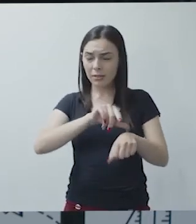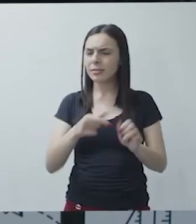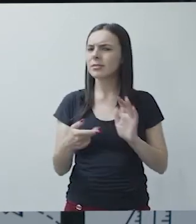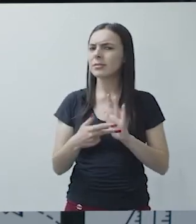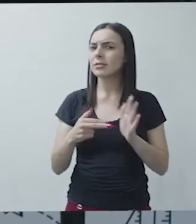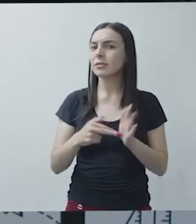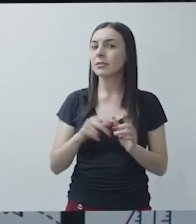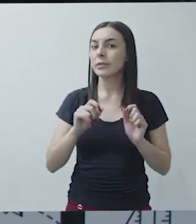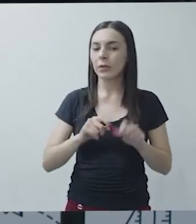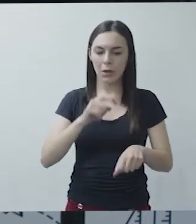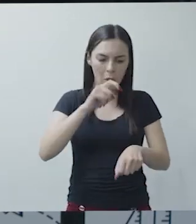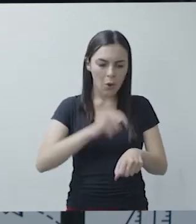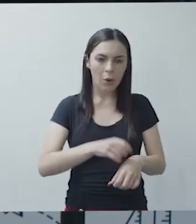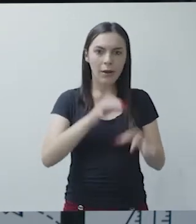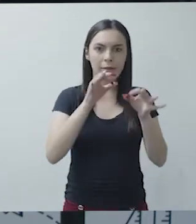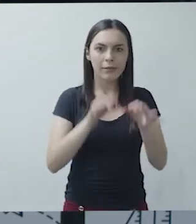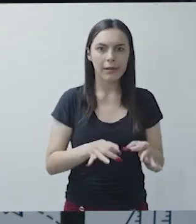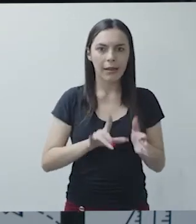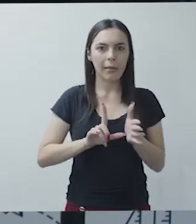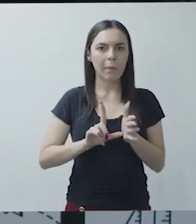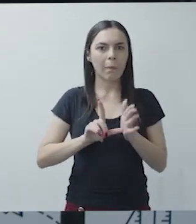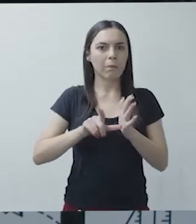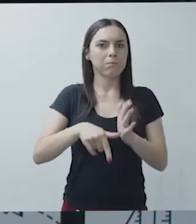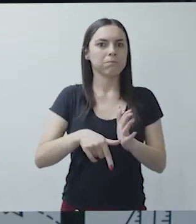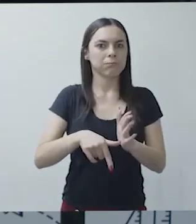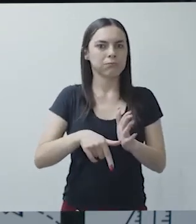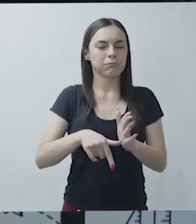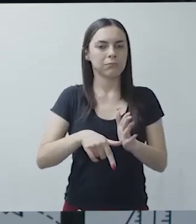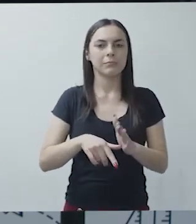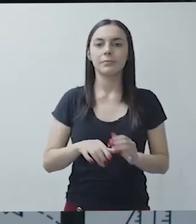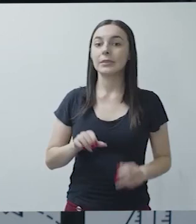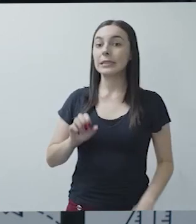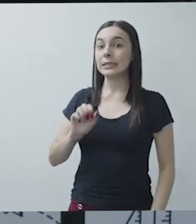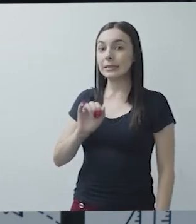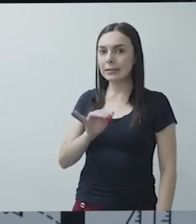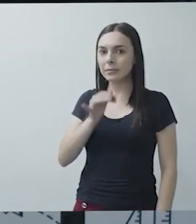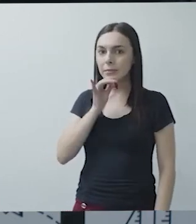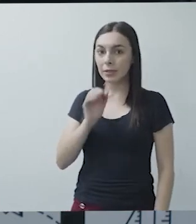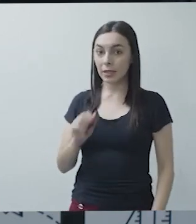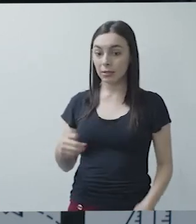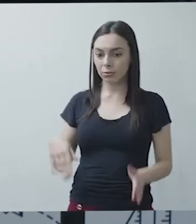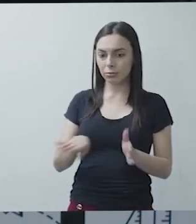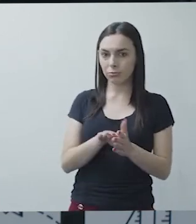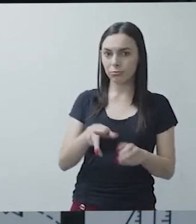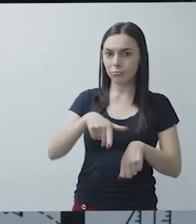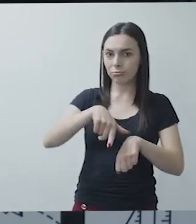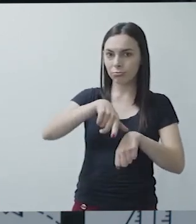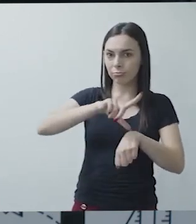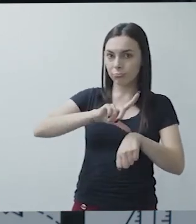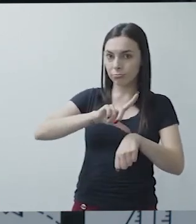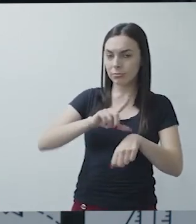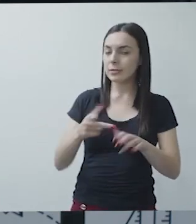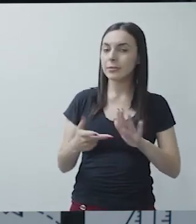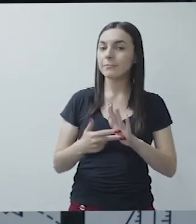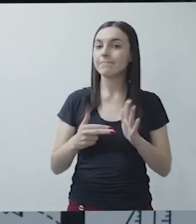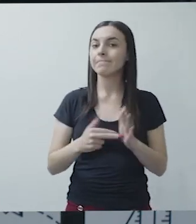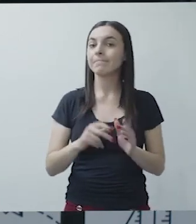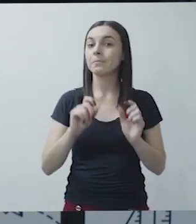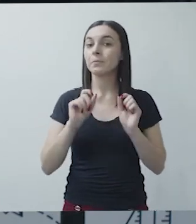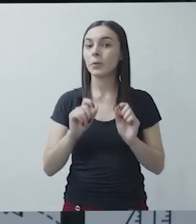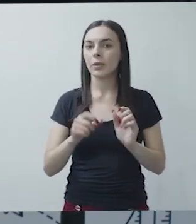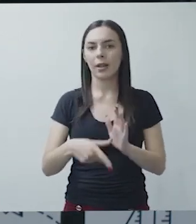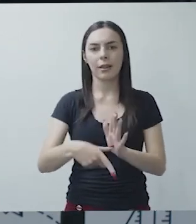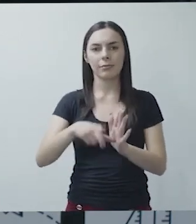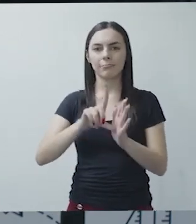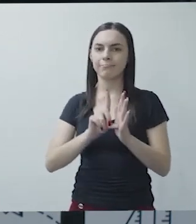que ela passou do horário que ela deveria chegar na escola. E se a Ana chegou adiantada, quer dizer que ela chegou antes